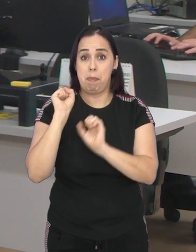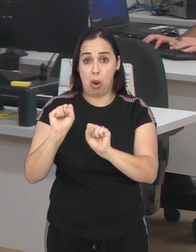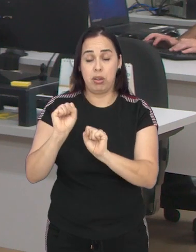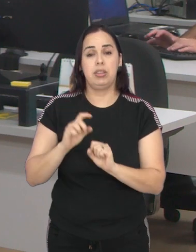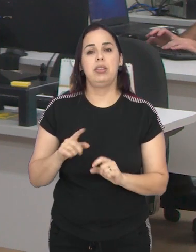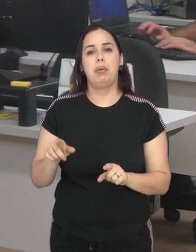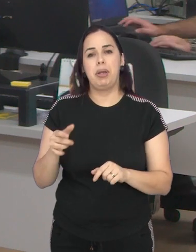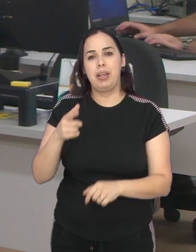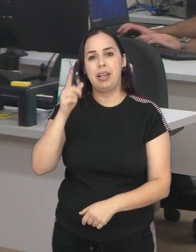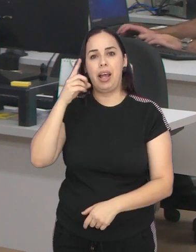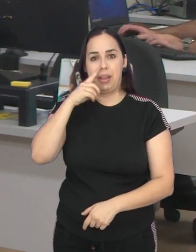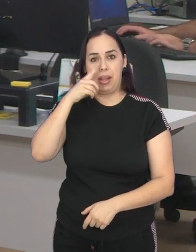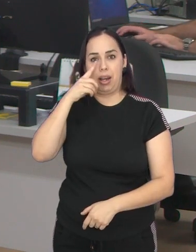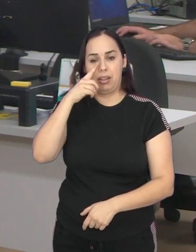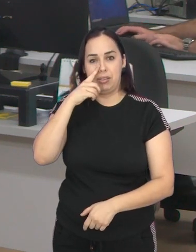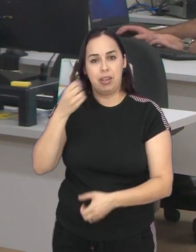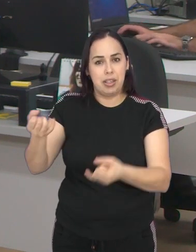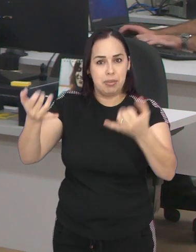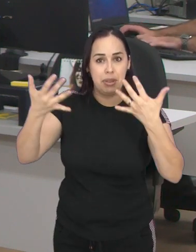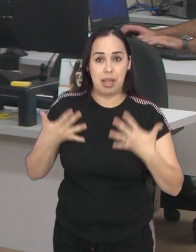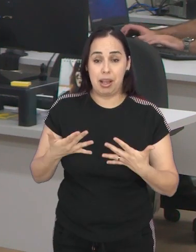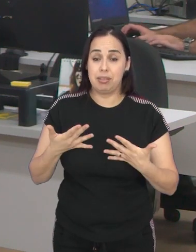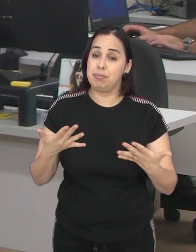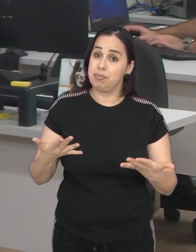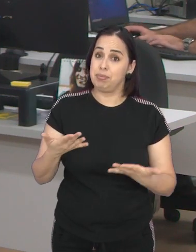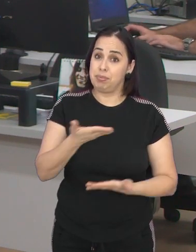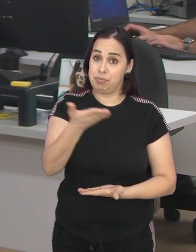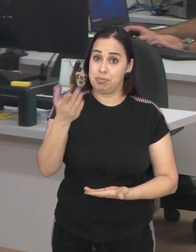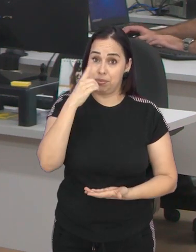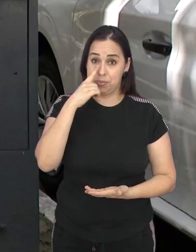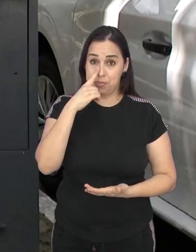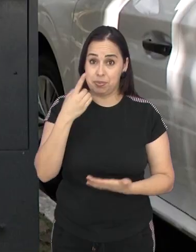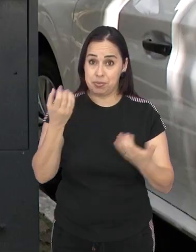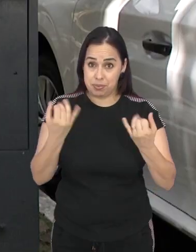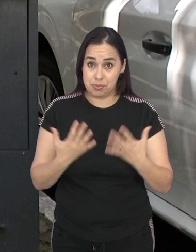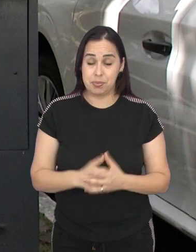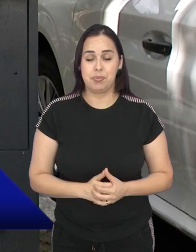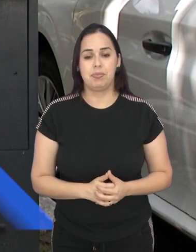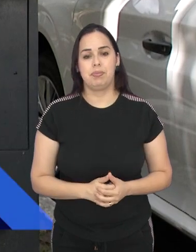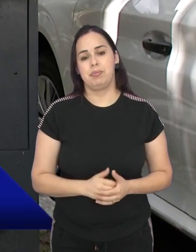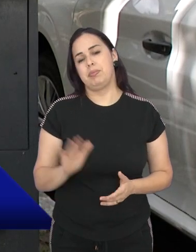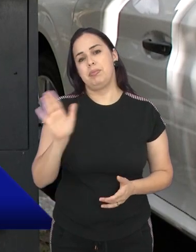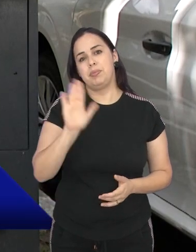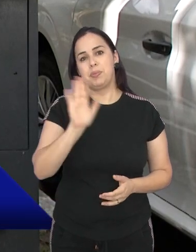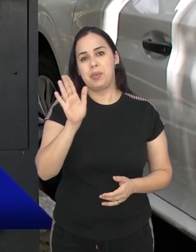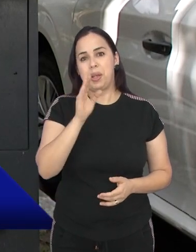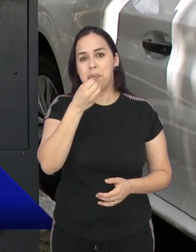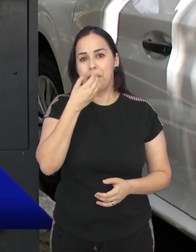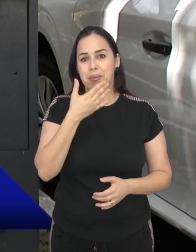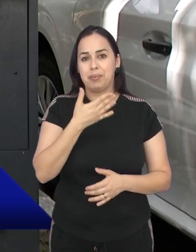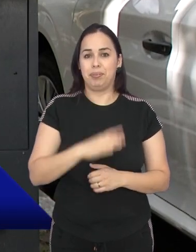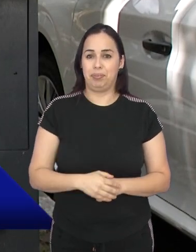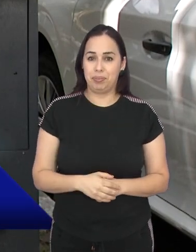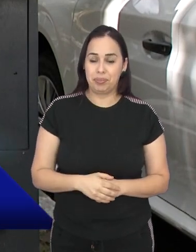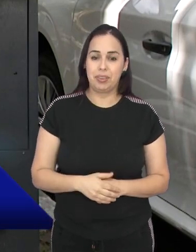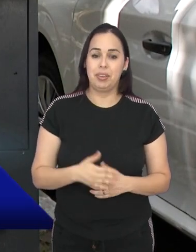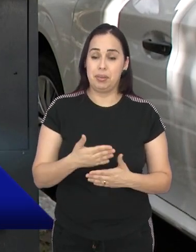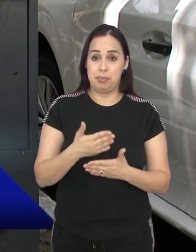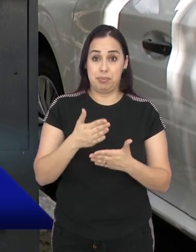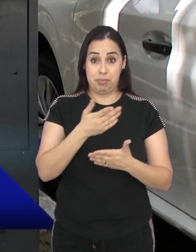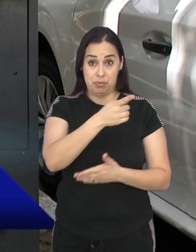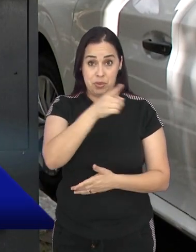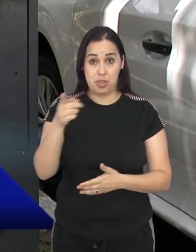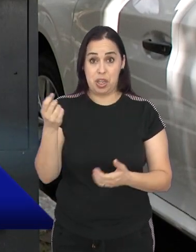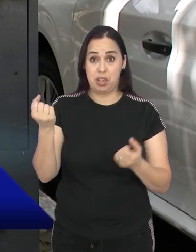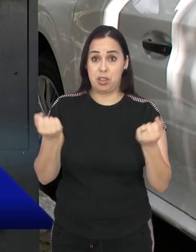Daniela Rivas, que tem mais detalhes para a gente. Dani, é com você. Oi, pessoal, tudo bem? O meu recado hoje é para você,